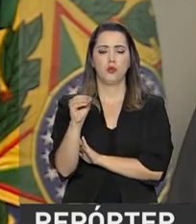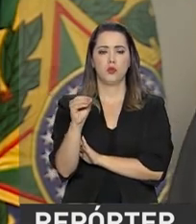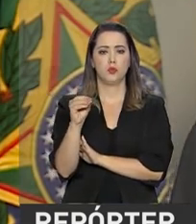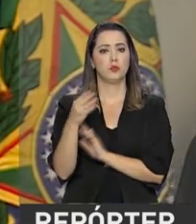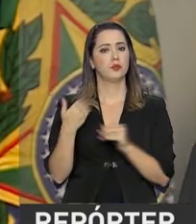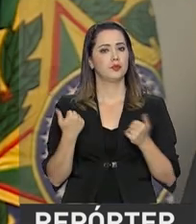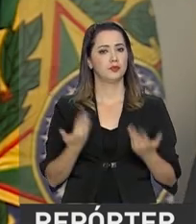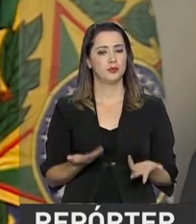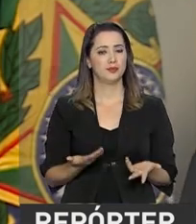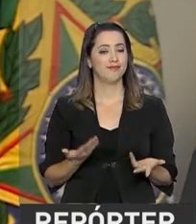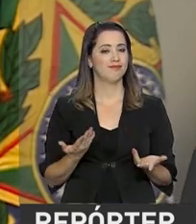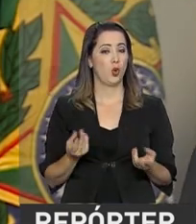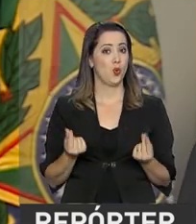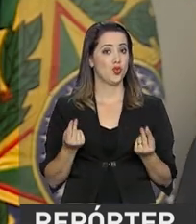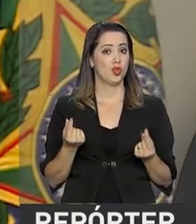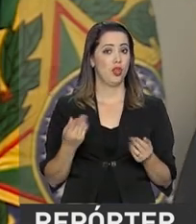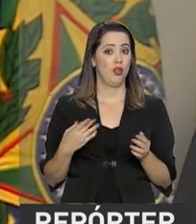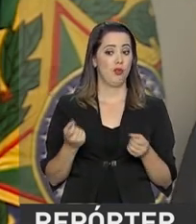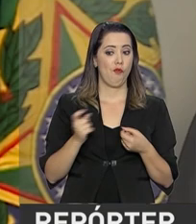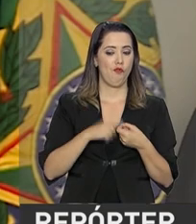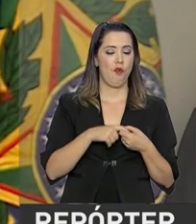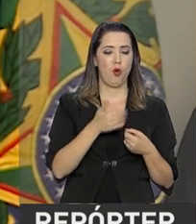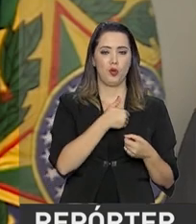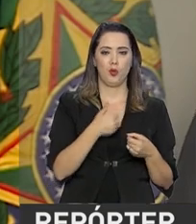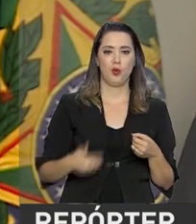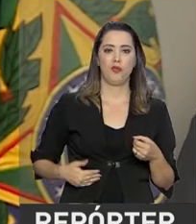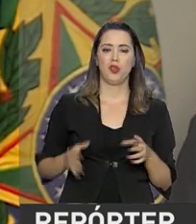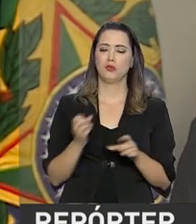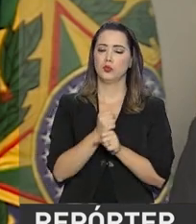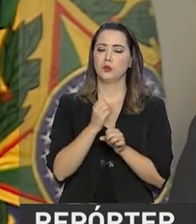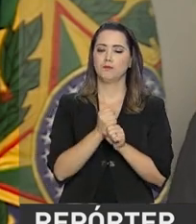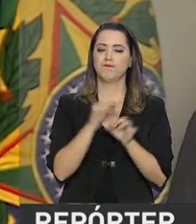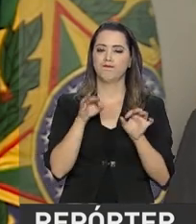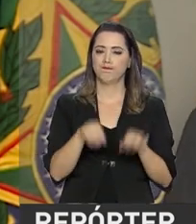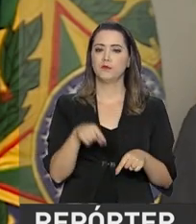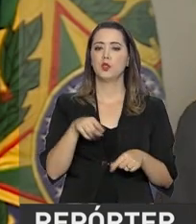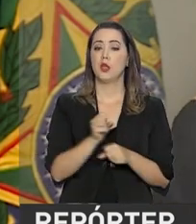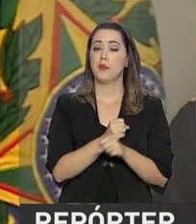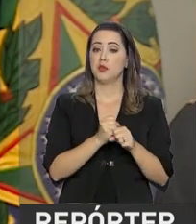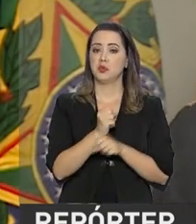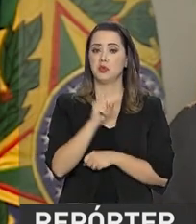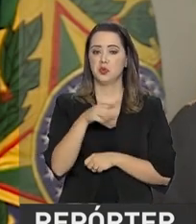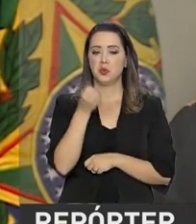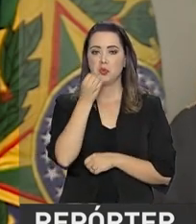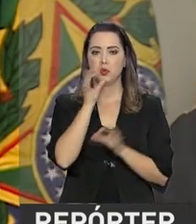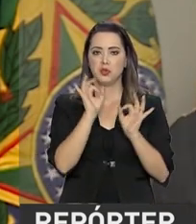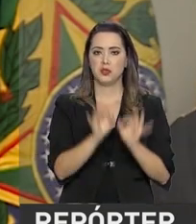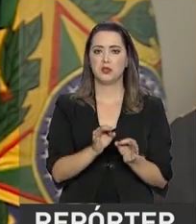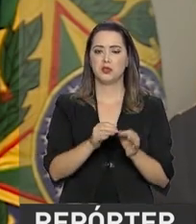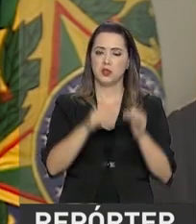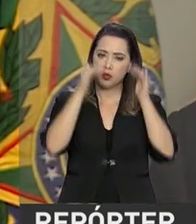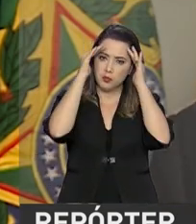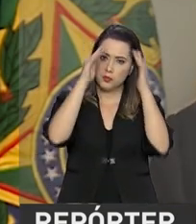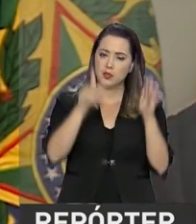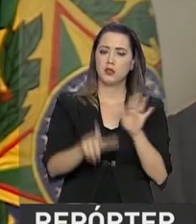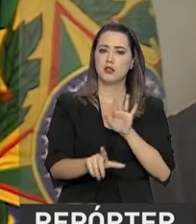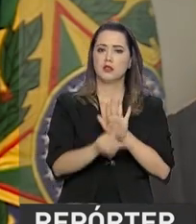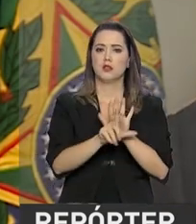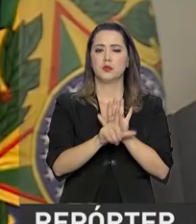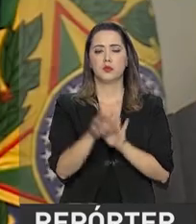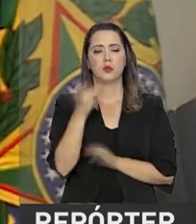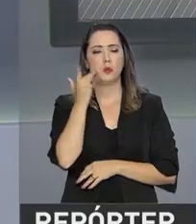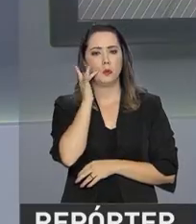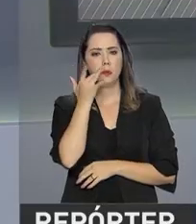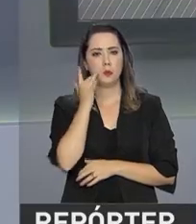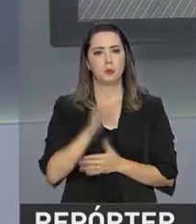tesouro com esses recursos o governo fecha as contas de 2018 e garante o cumprimento da chamada regra